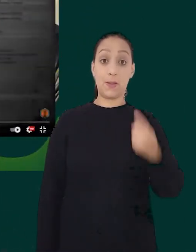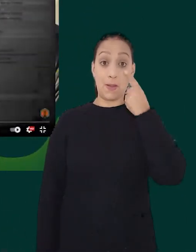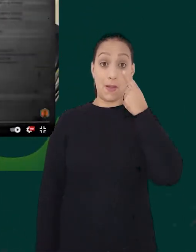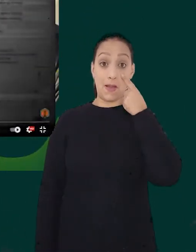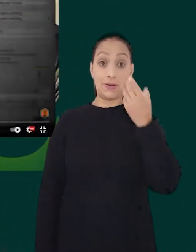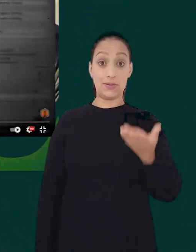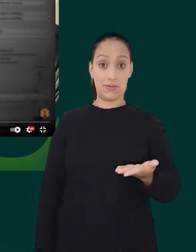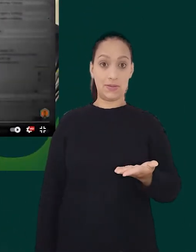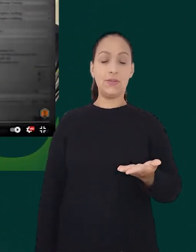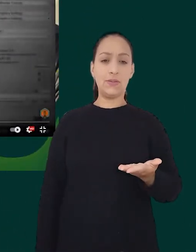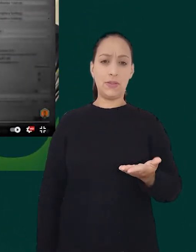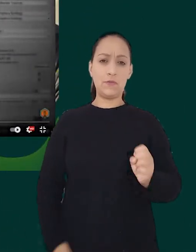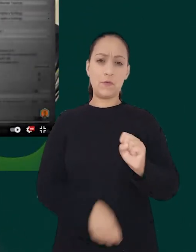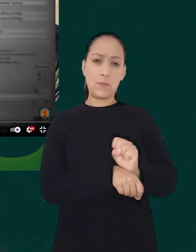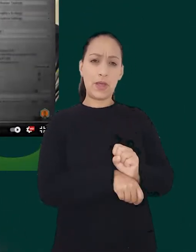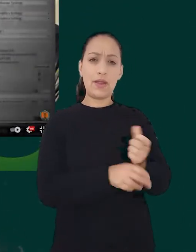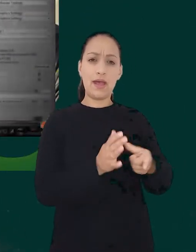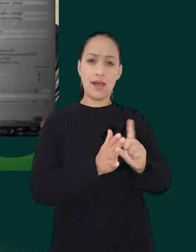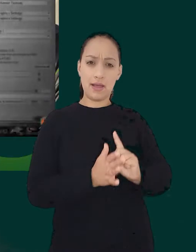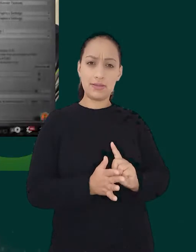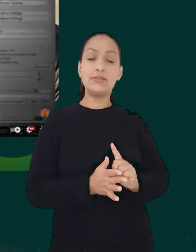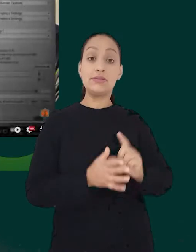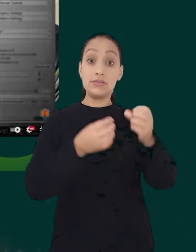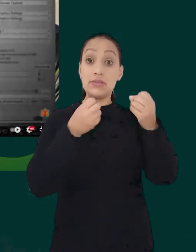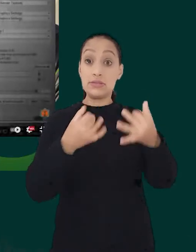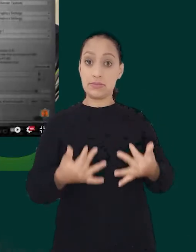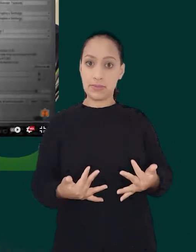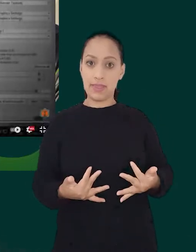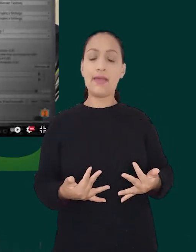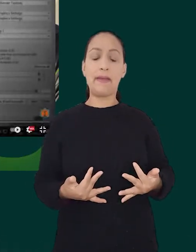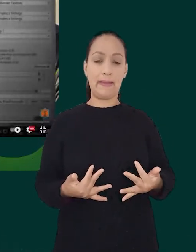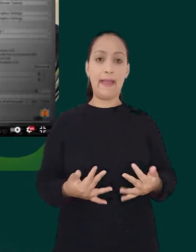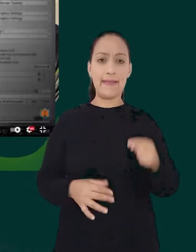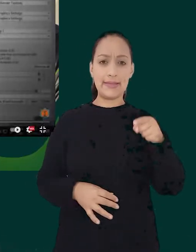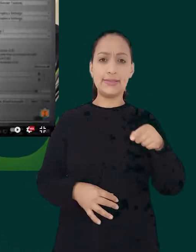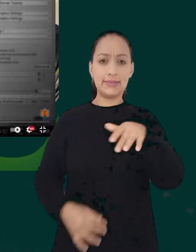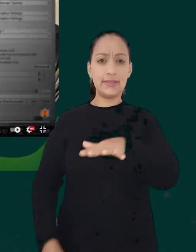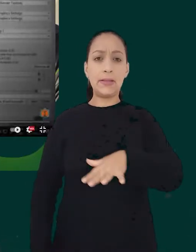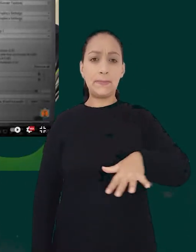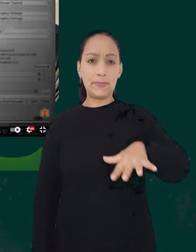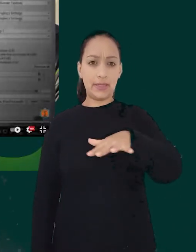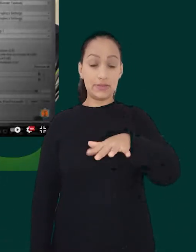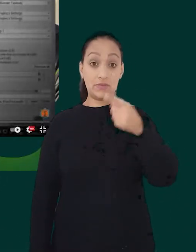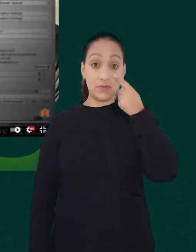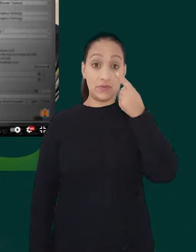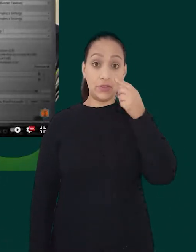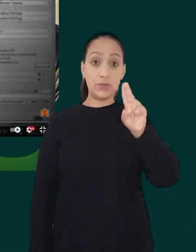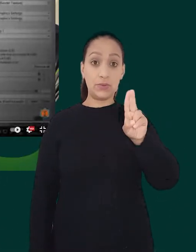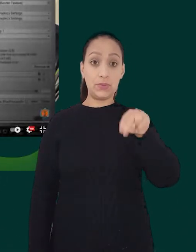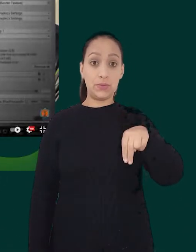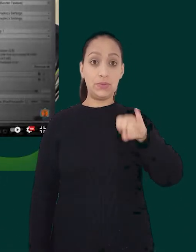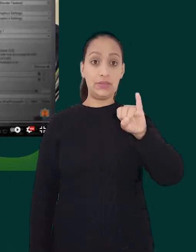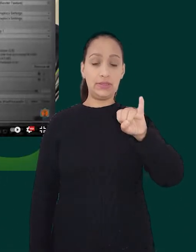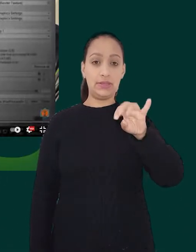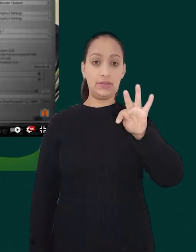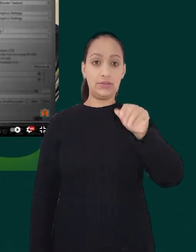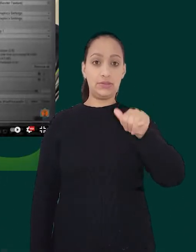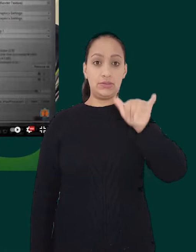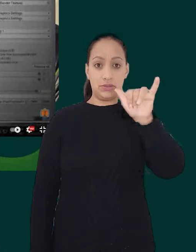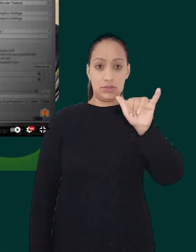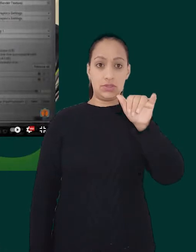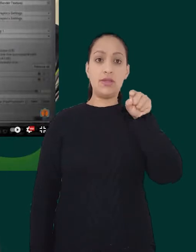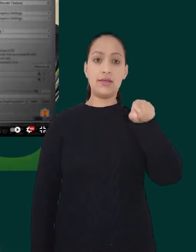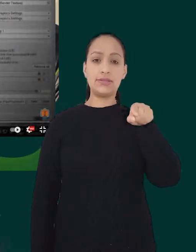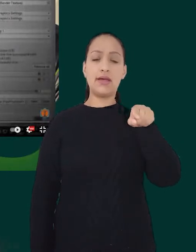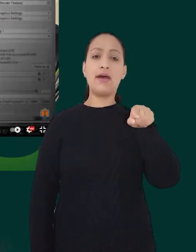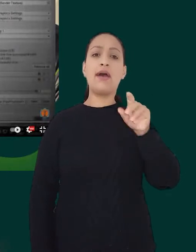Olhem só, pessoal. Até vou parar um pouquinho antes para explicar. Esse ambiente que a gente está vendo aqui é na Unity, tá? É a engine